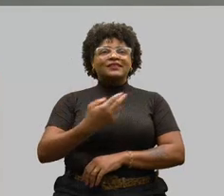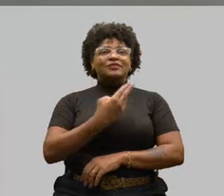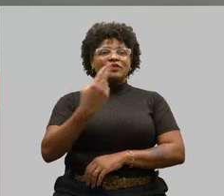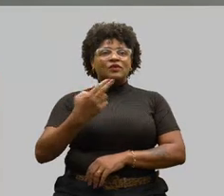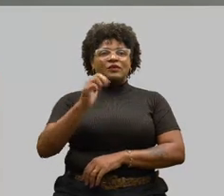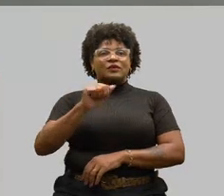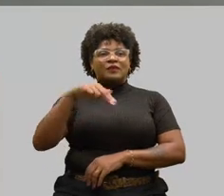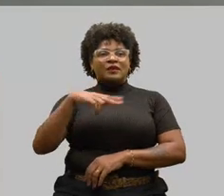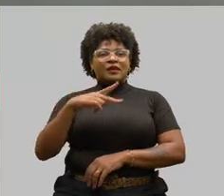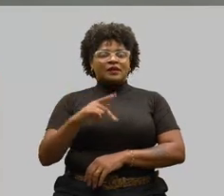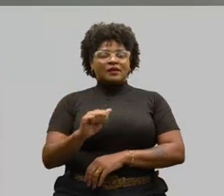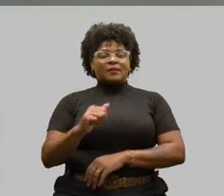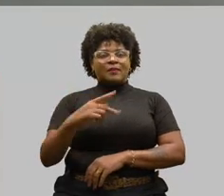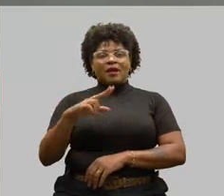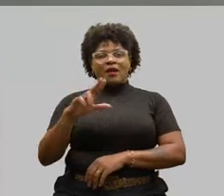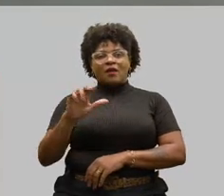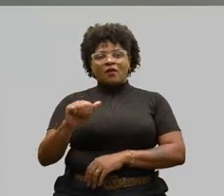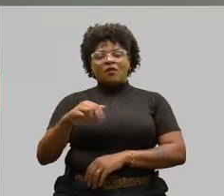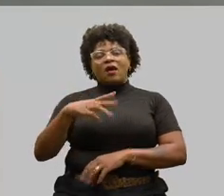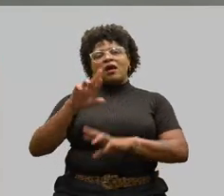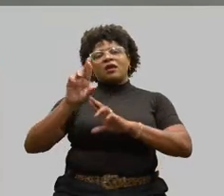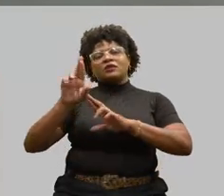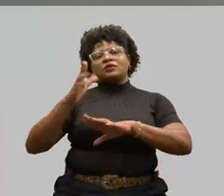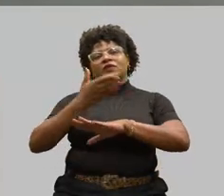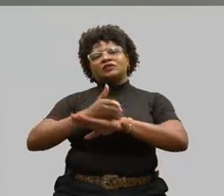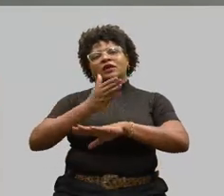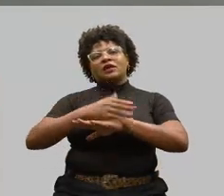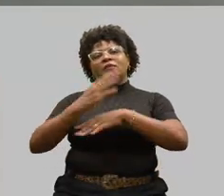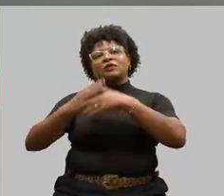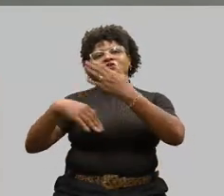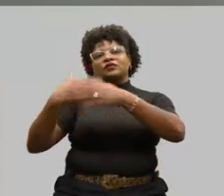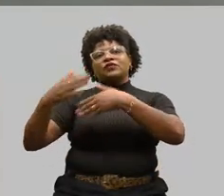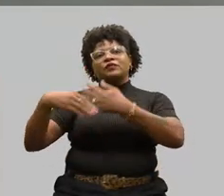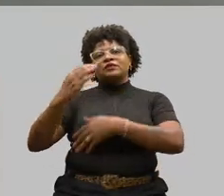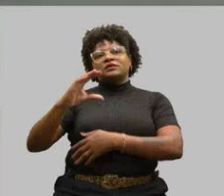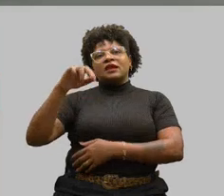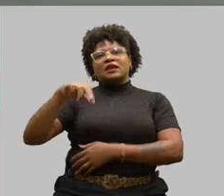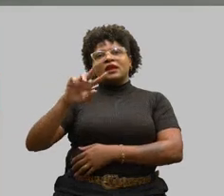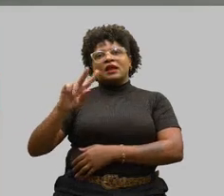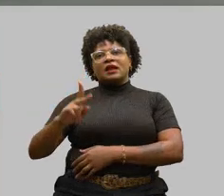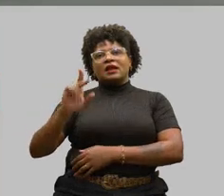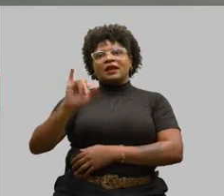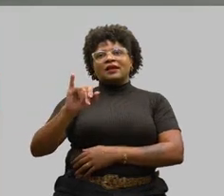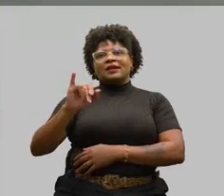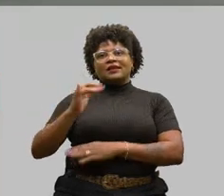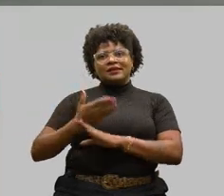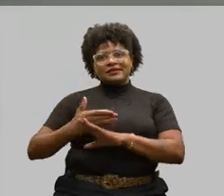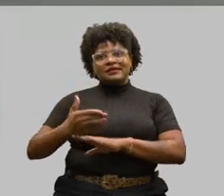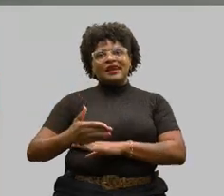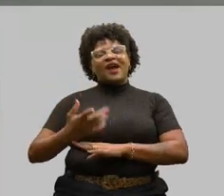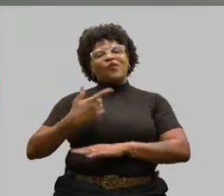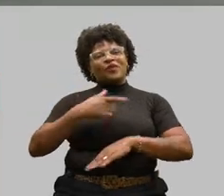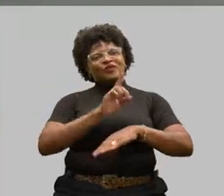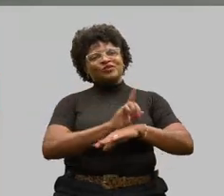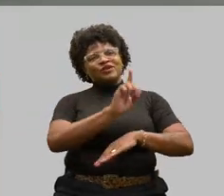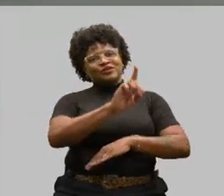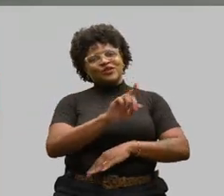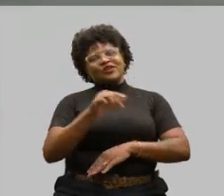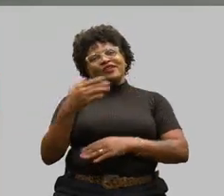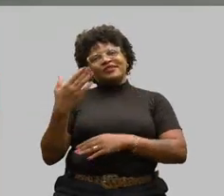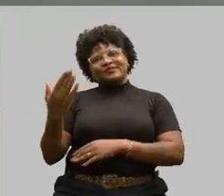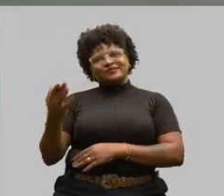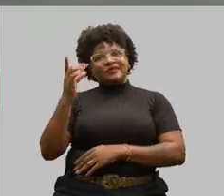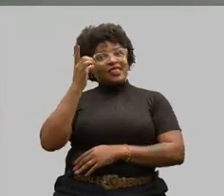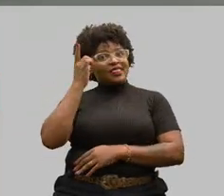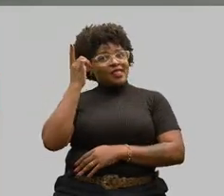sou responsável pela área de treinamento e desenvolvimento da CNH Industrial sou gestora do Gabriel eu tenho